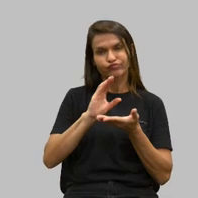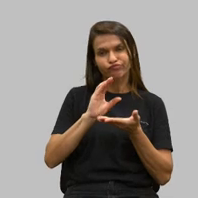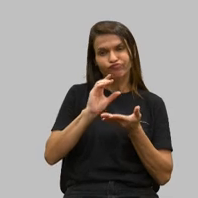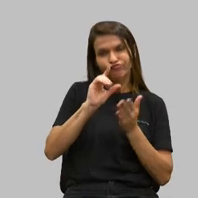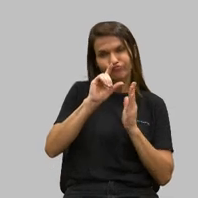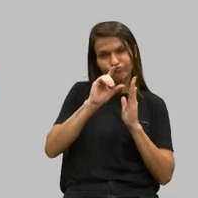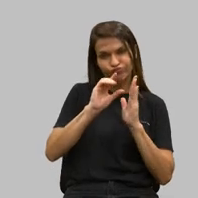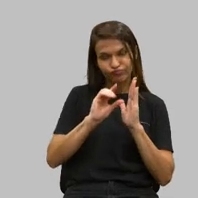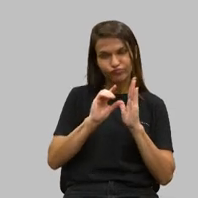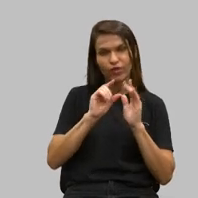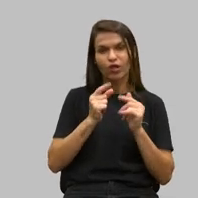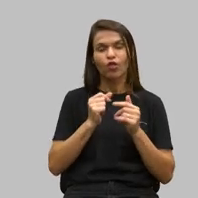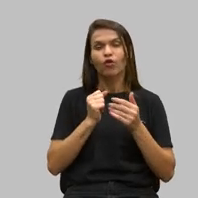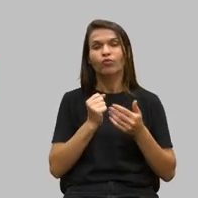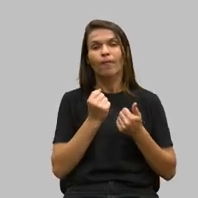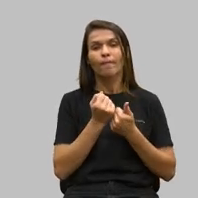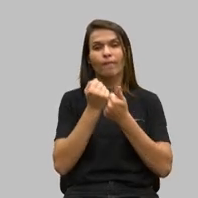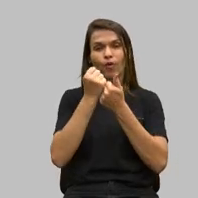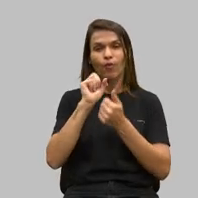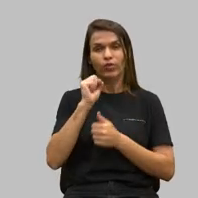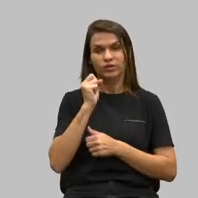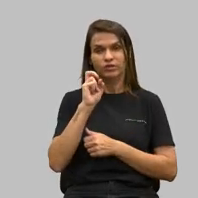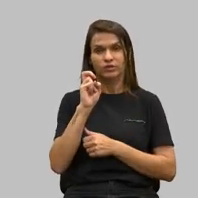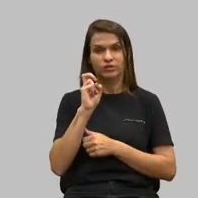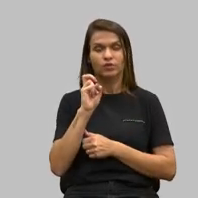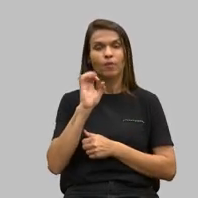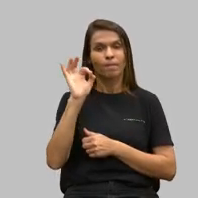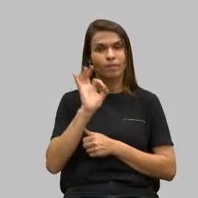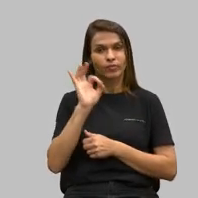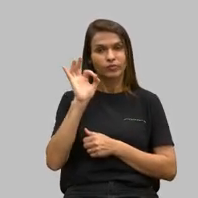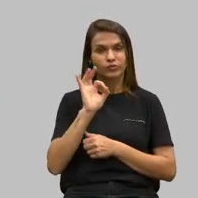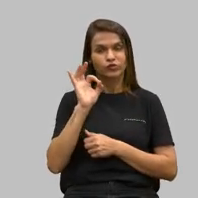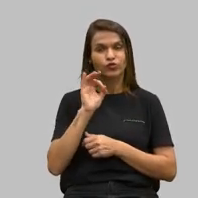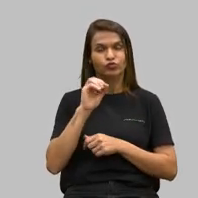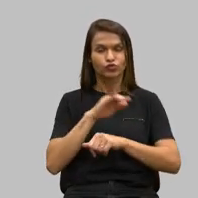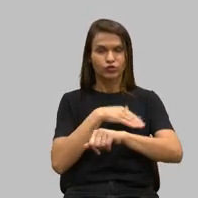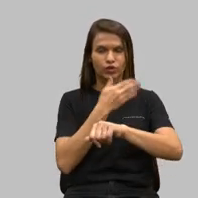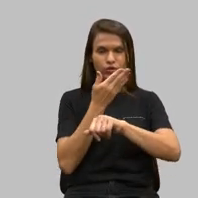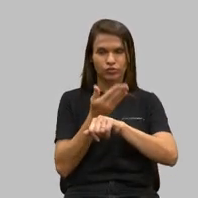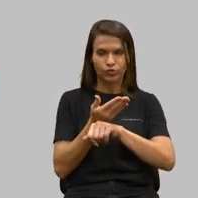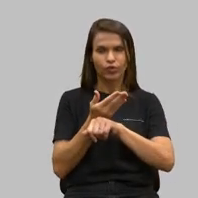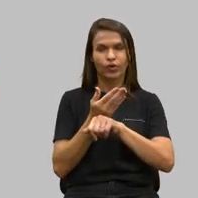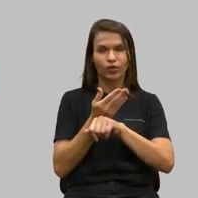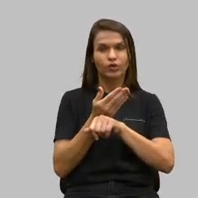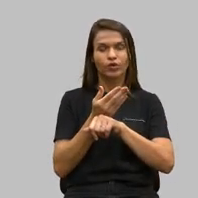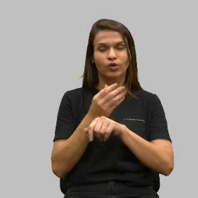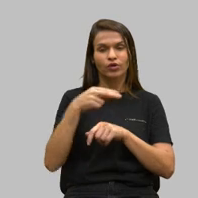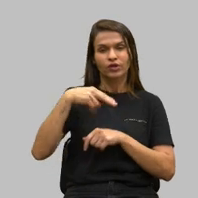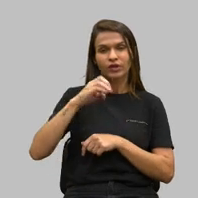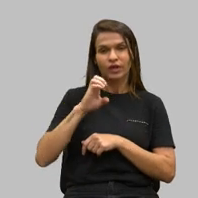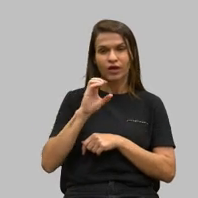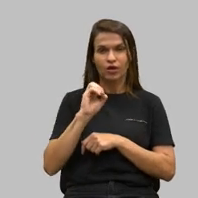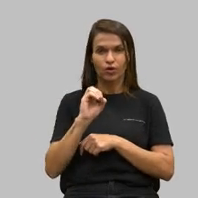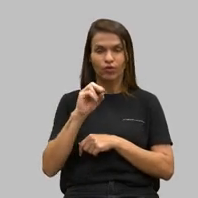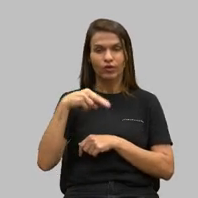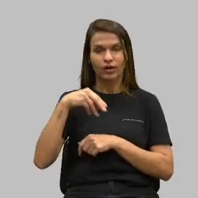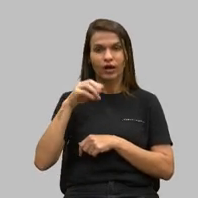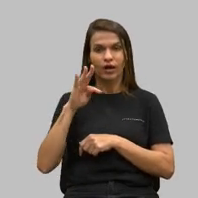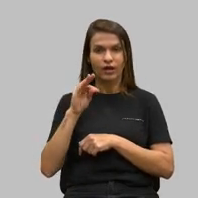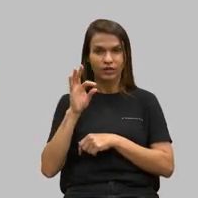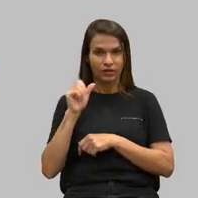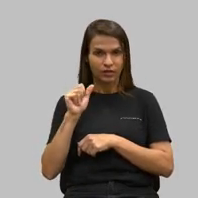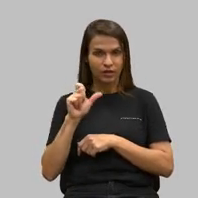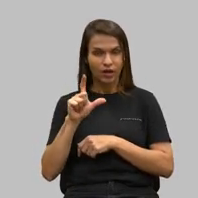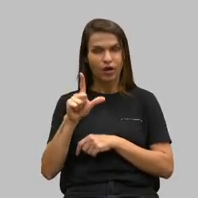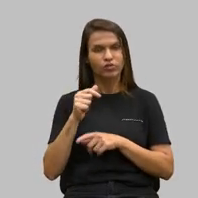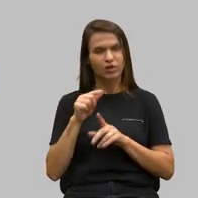bancando até 85% do valor da diária de UTI neonatal, isso fez com que os municípios ampliassem, nós temos aí uma previsão de